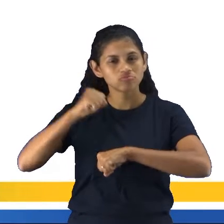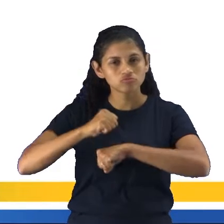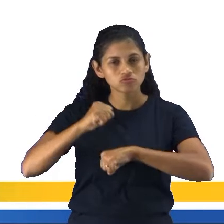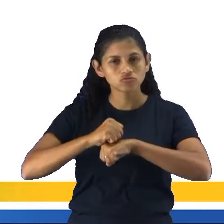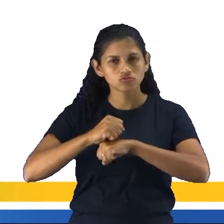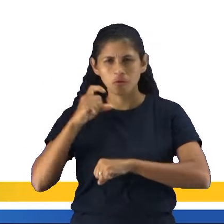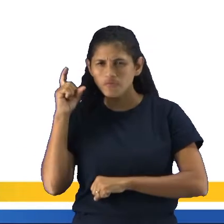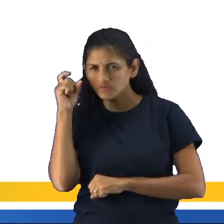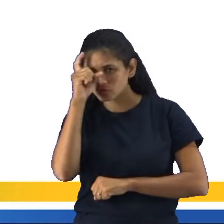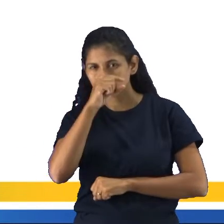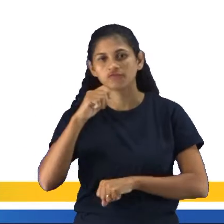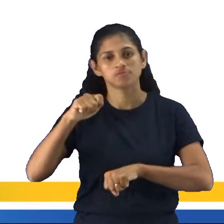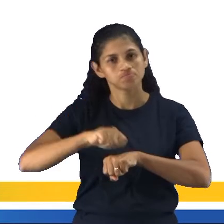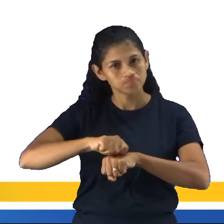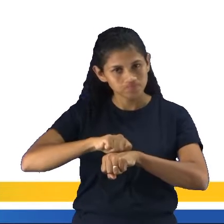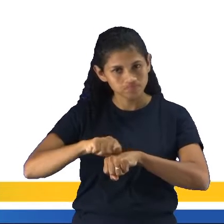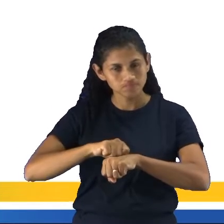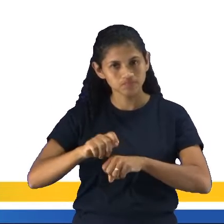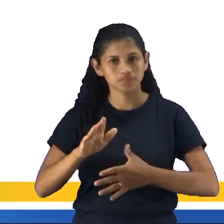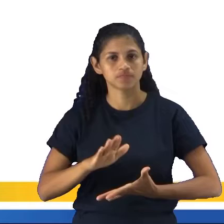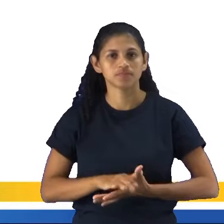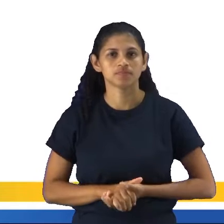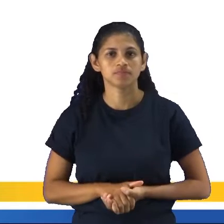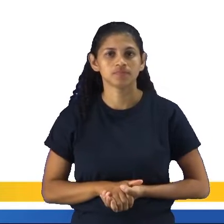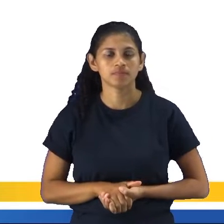ser riscado.